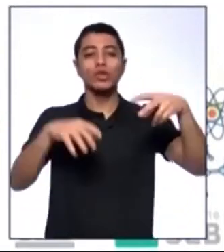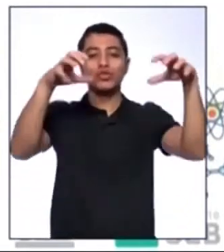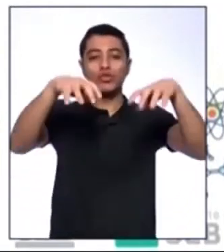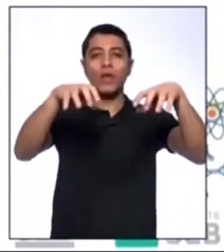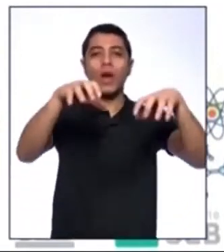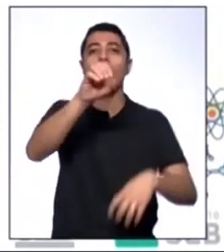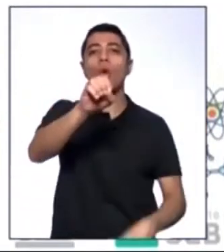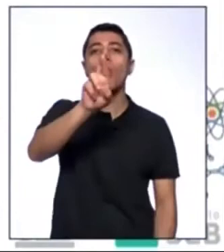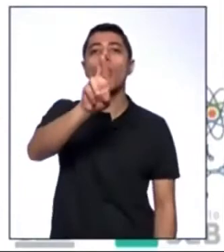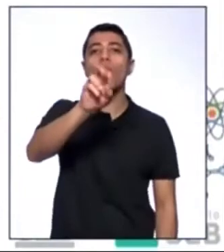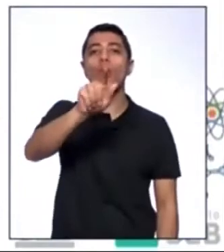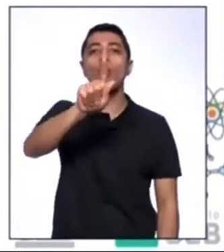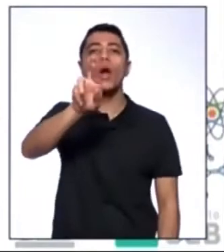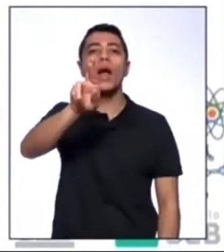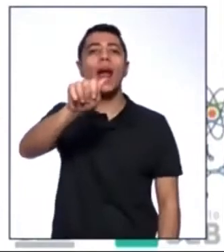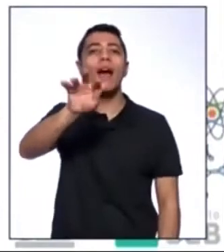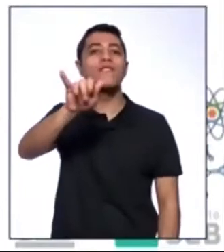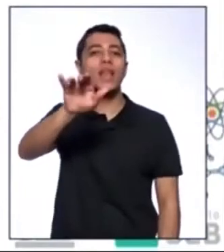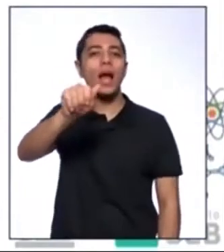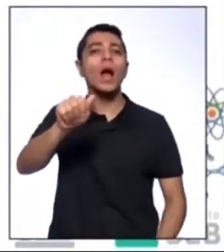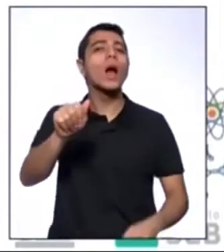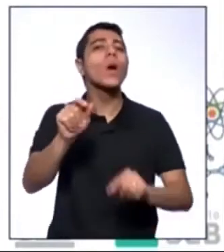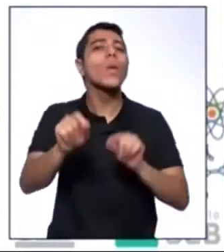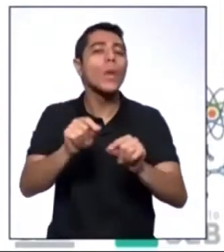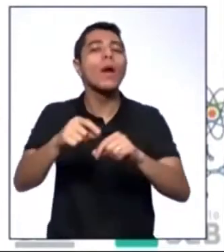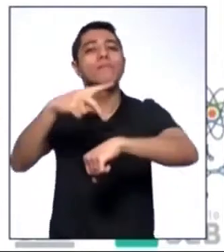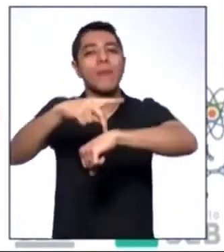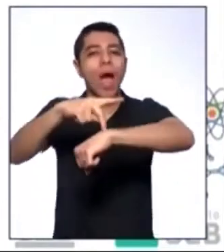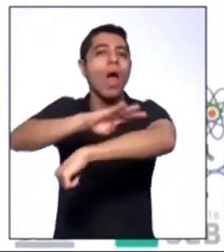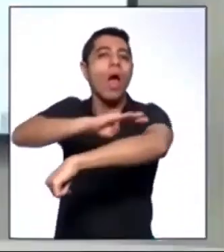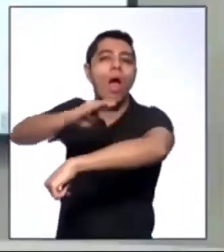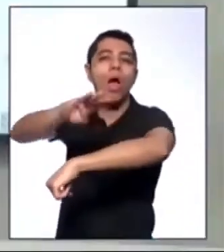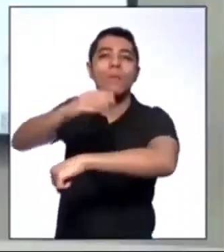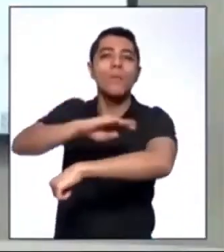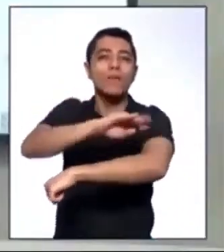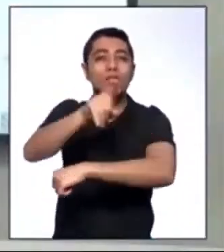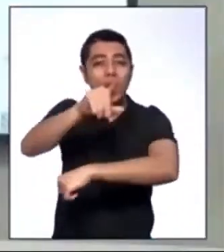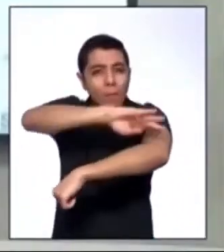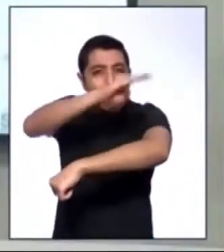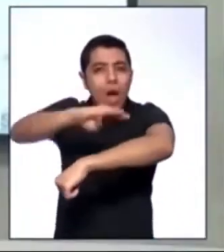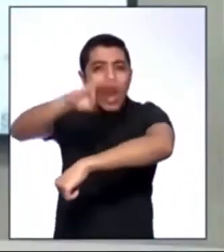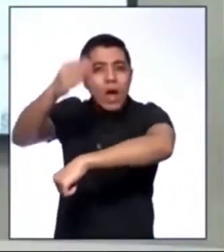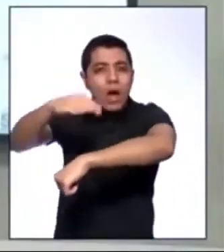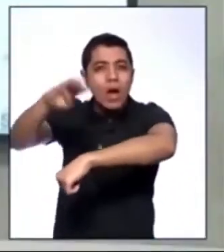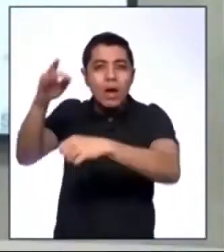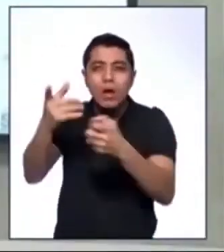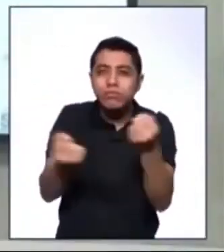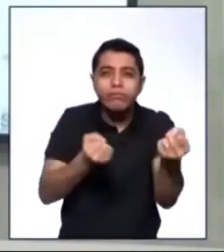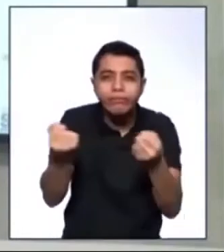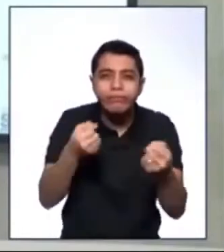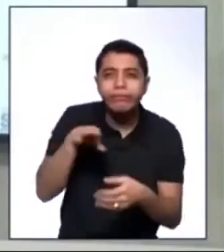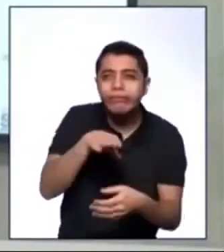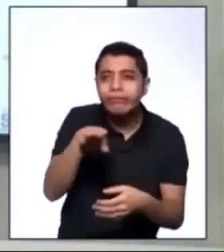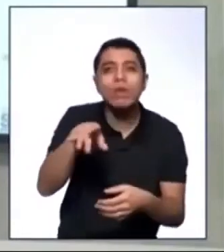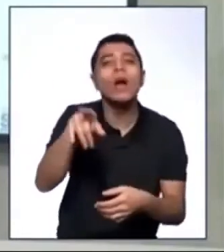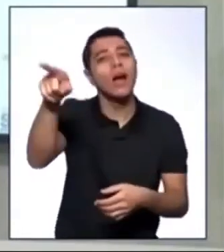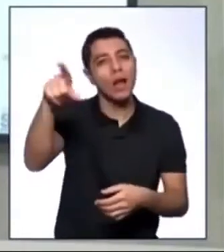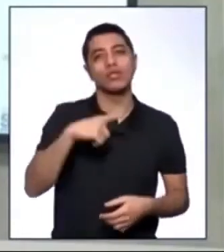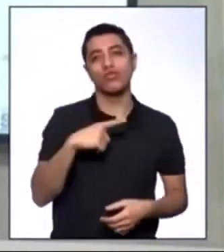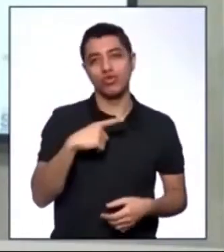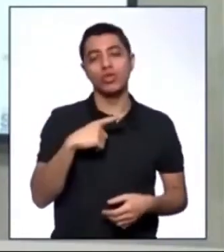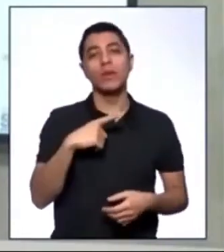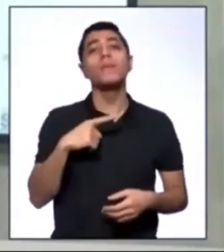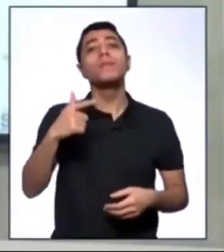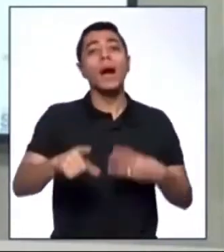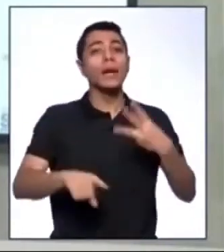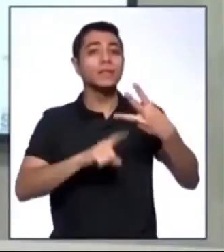de serras. E chuvas convectivas, eu vou recortar, vamos pensar na região amazônica, uma região quente e úmida,